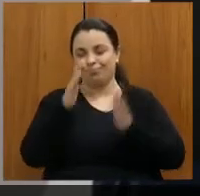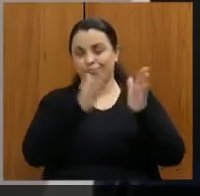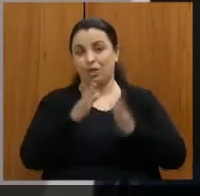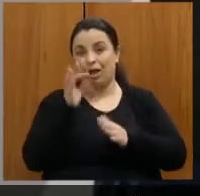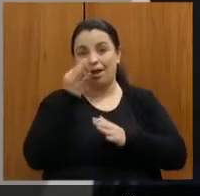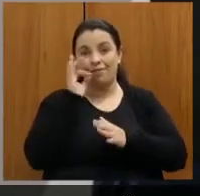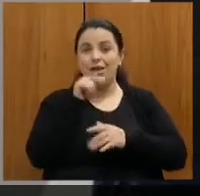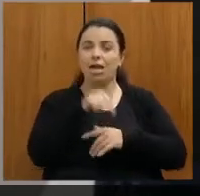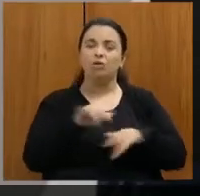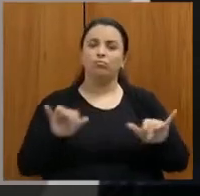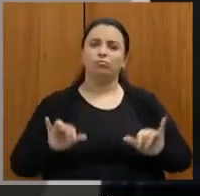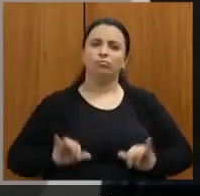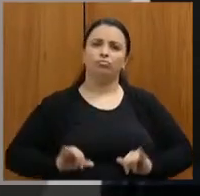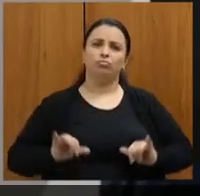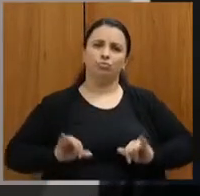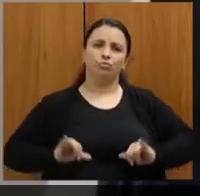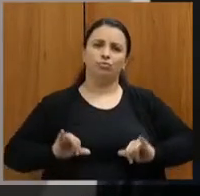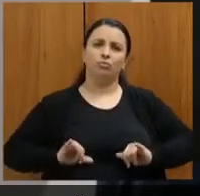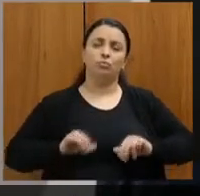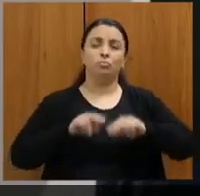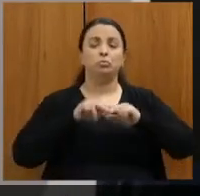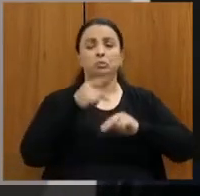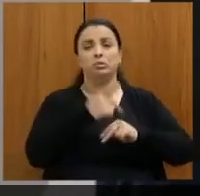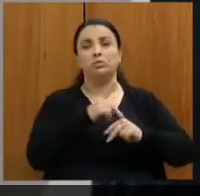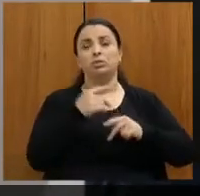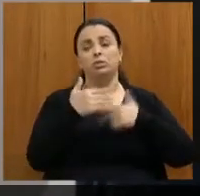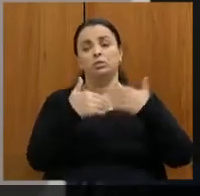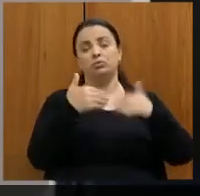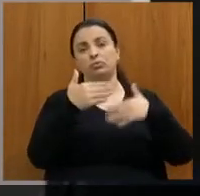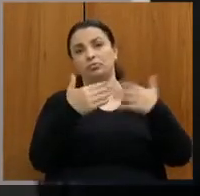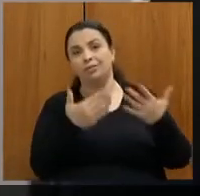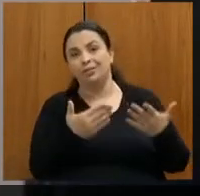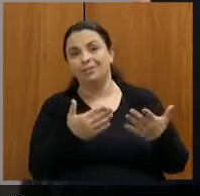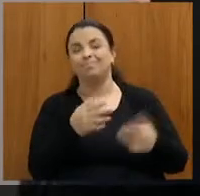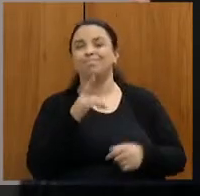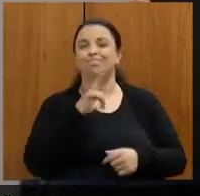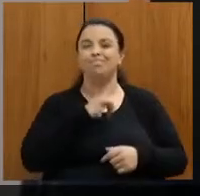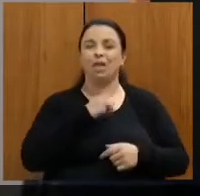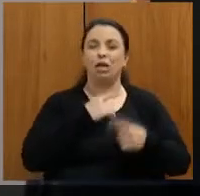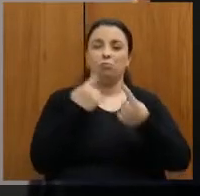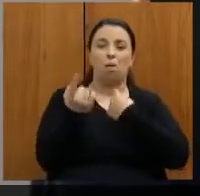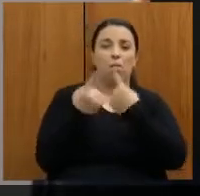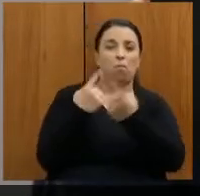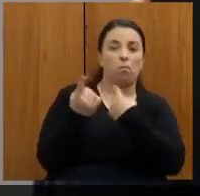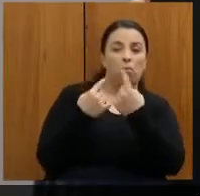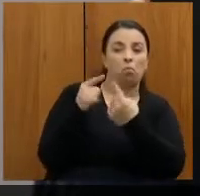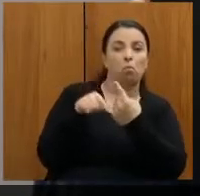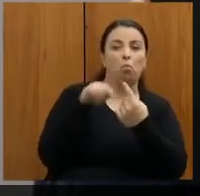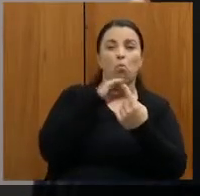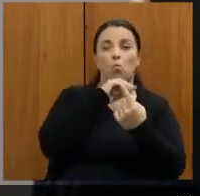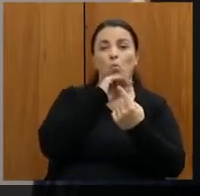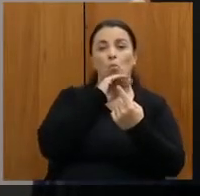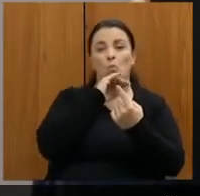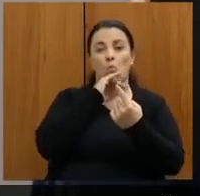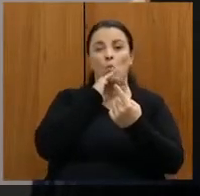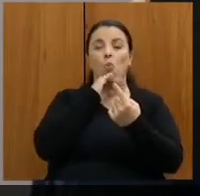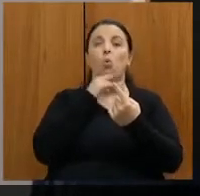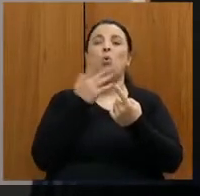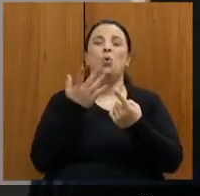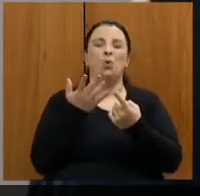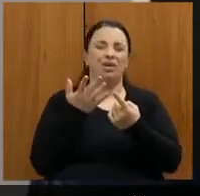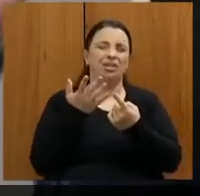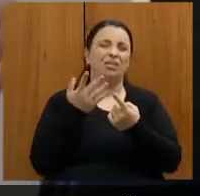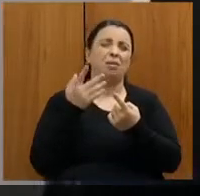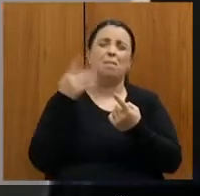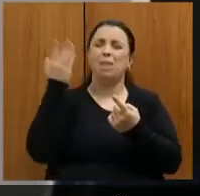ao seu seu desenvolvimento É temos uma malha Viária é muito ruim que foi feita lá atrás Quando